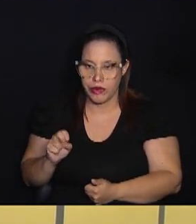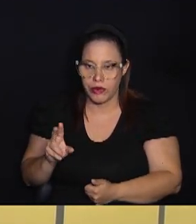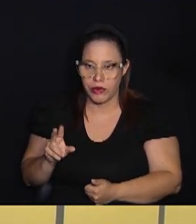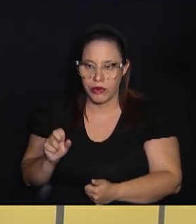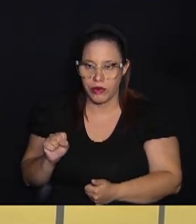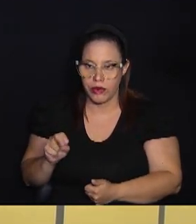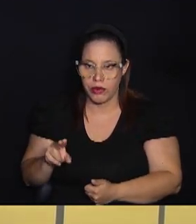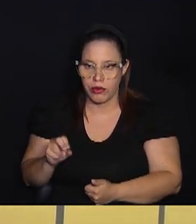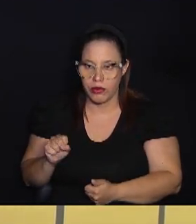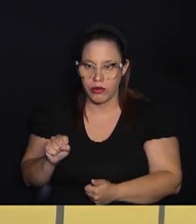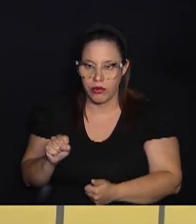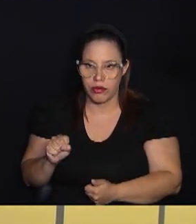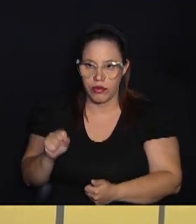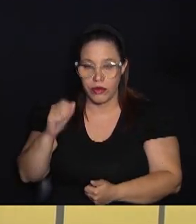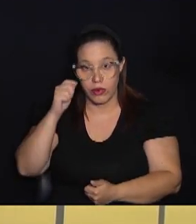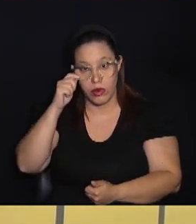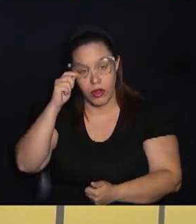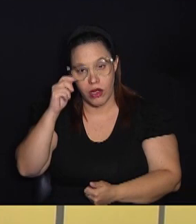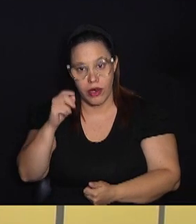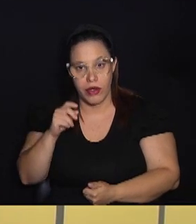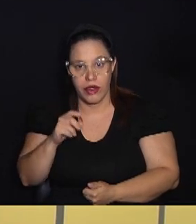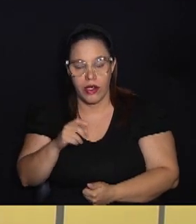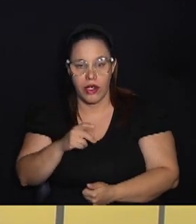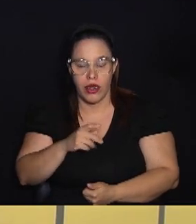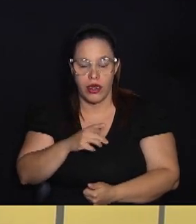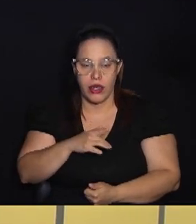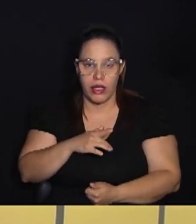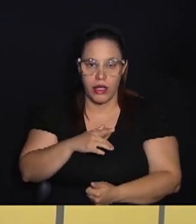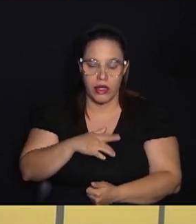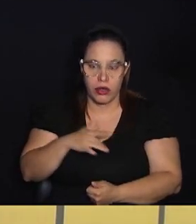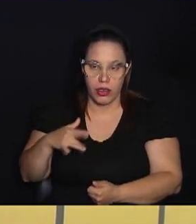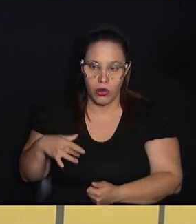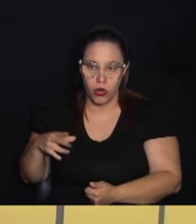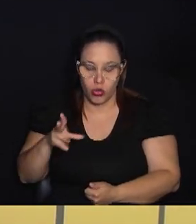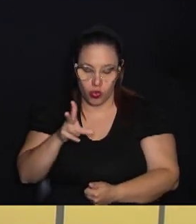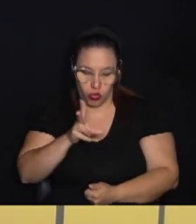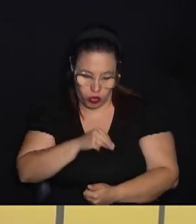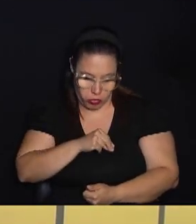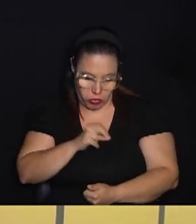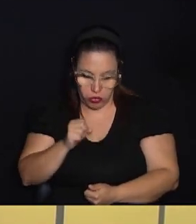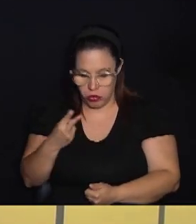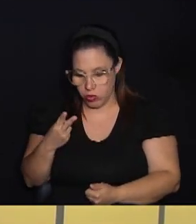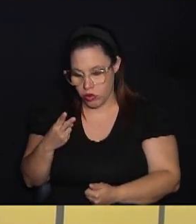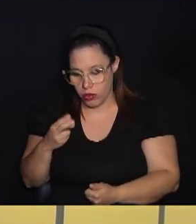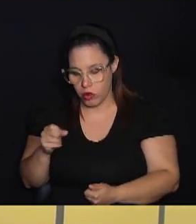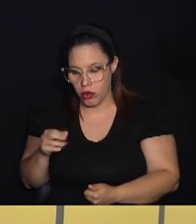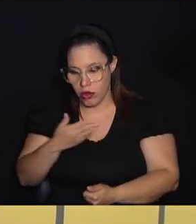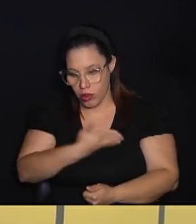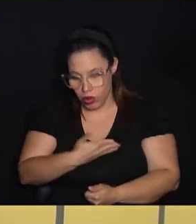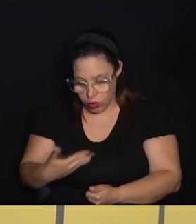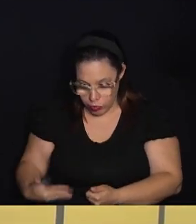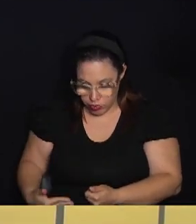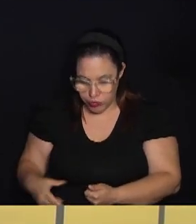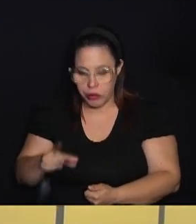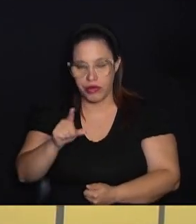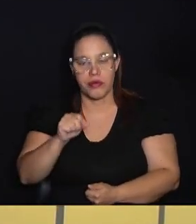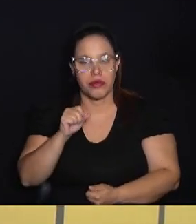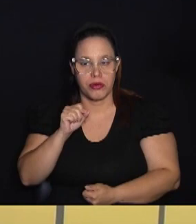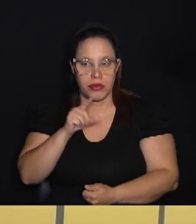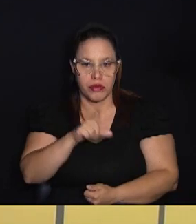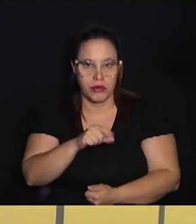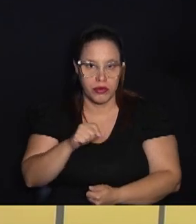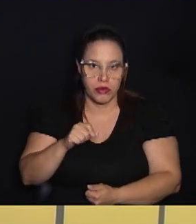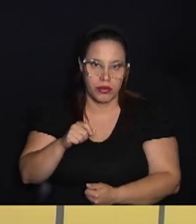Independente de se você tá na rede pública ou na rede privada né de ver a pessoa como um todo e poder escolher e ter acesso a